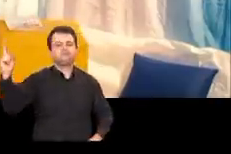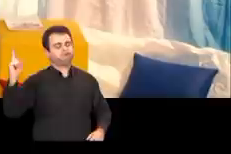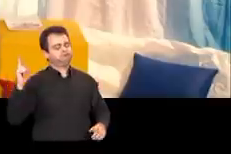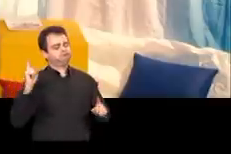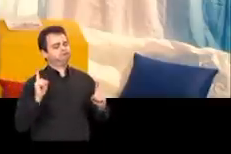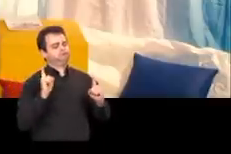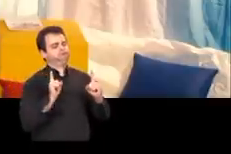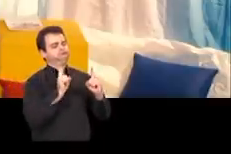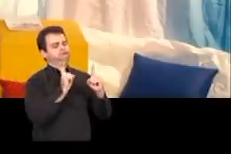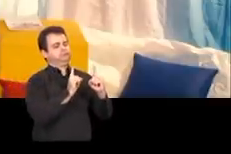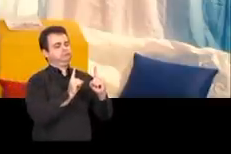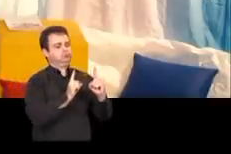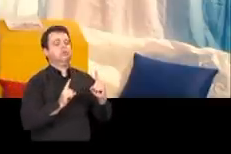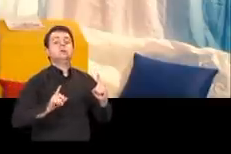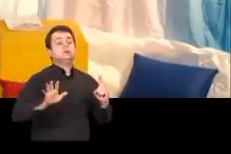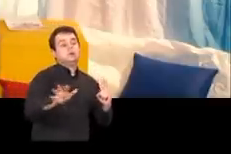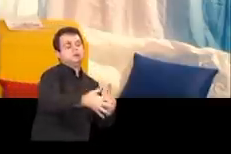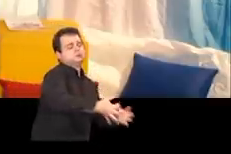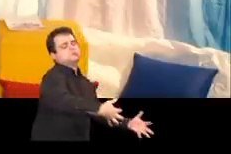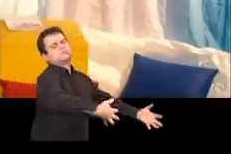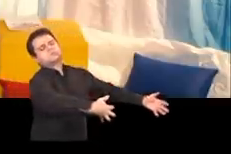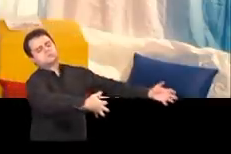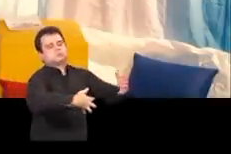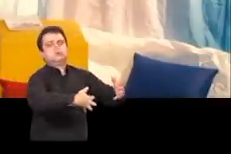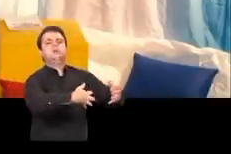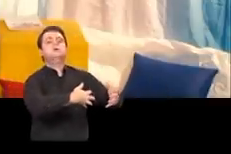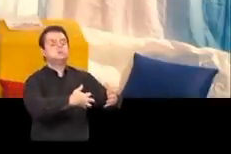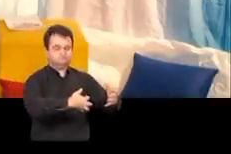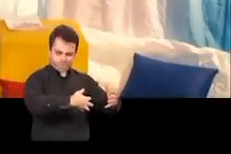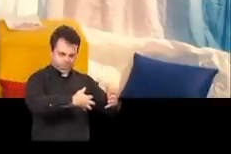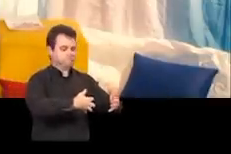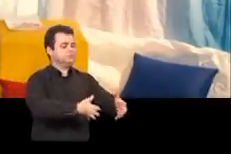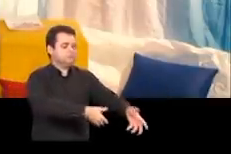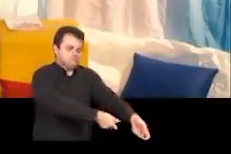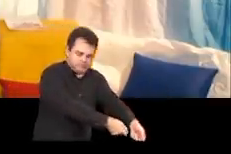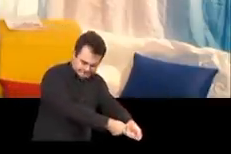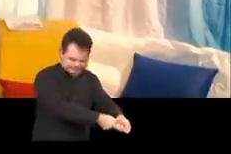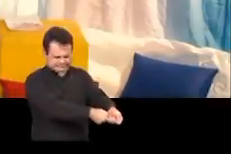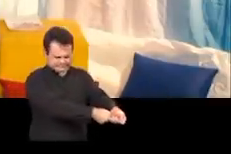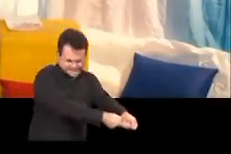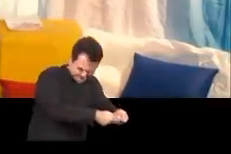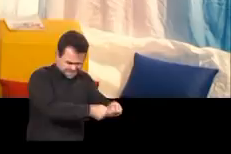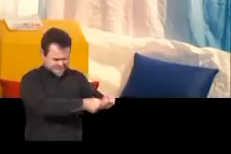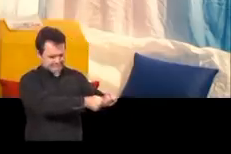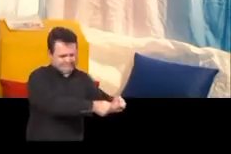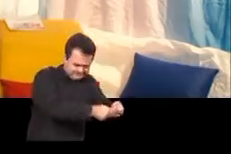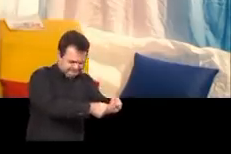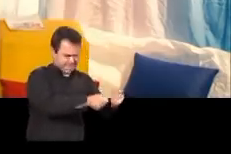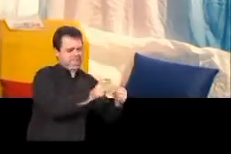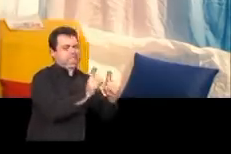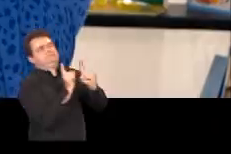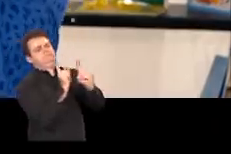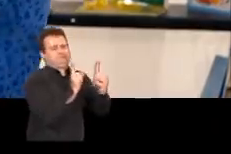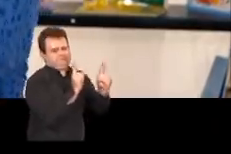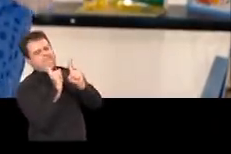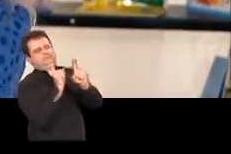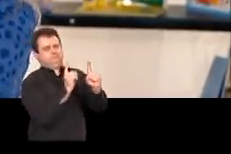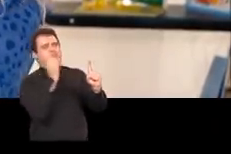veio, segurou no vovô. O vovô segurou no rabanete e puxa, que